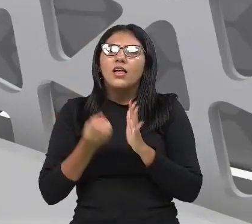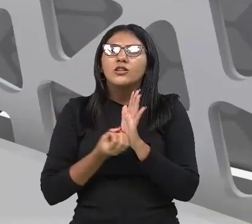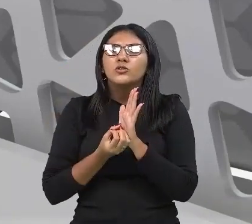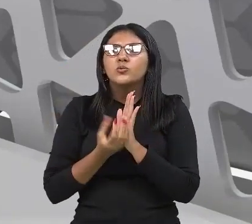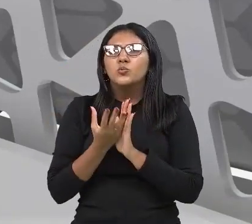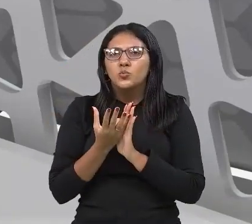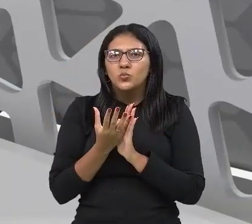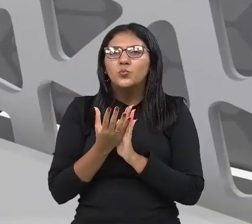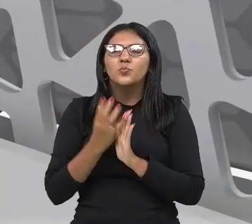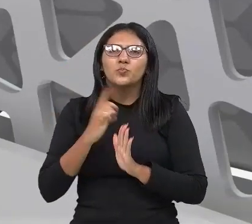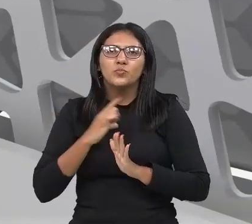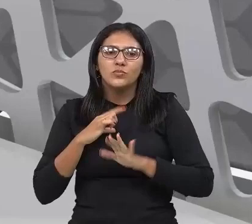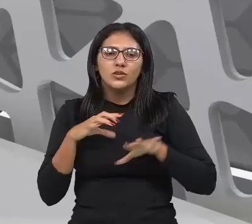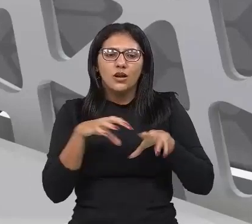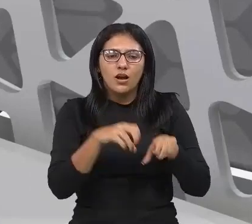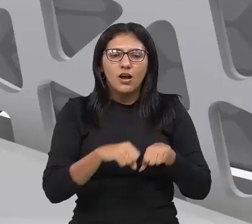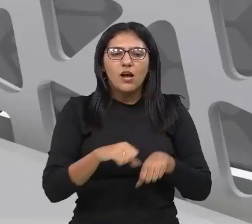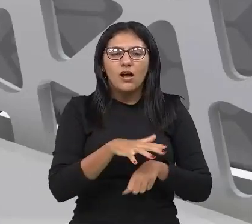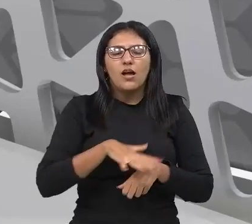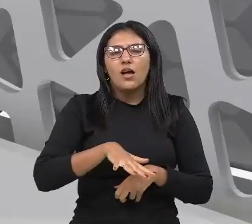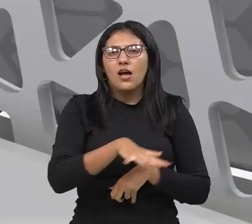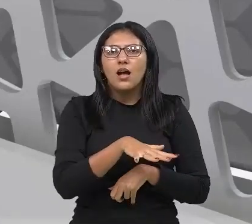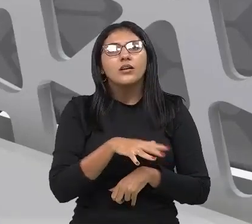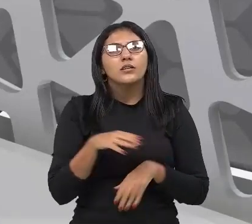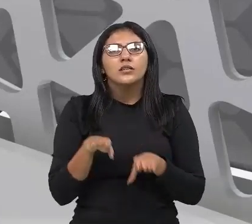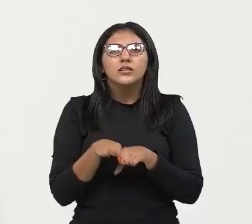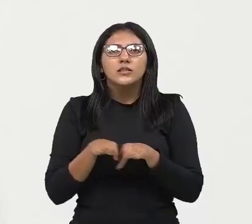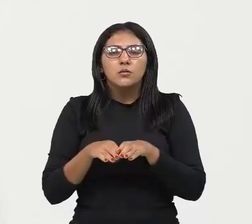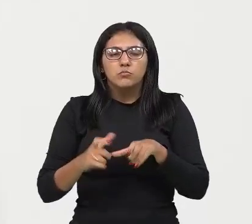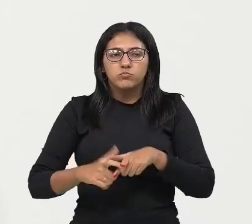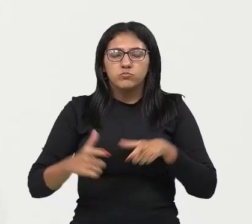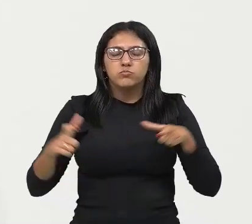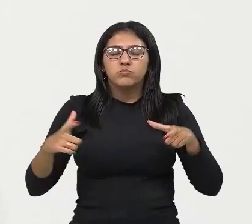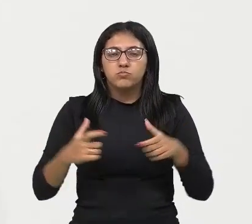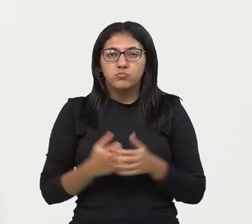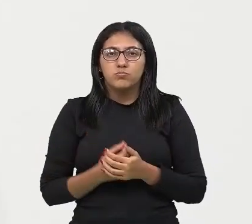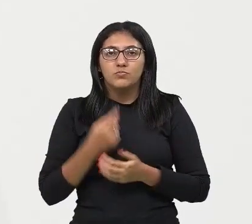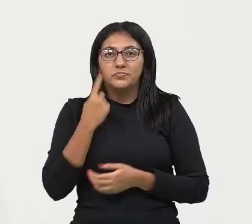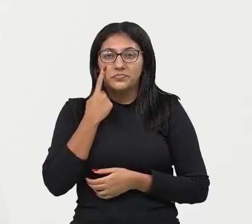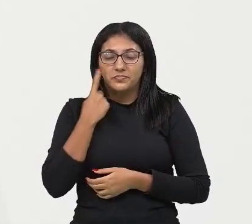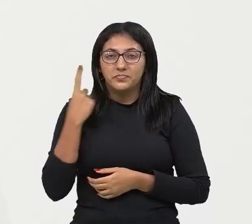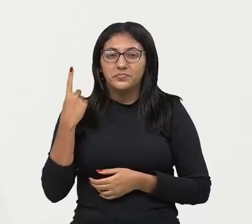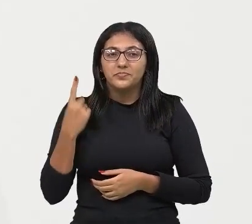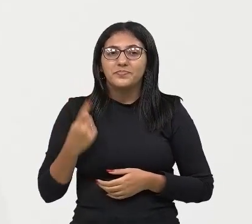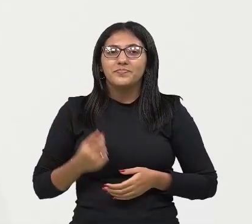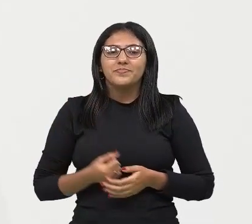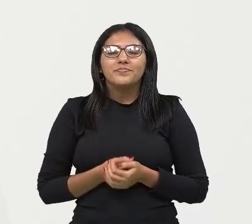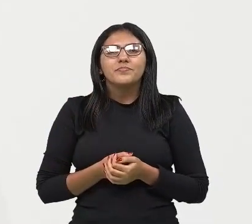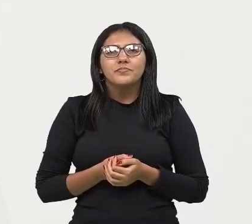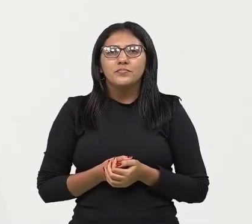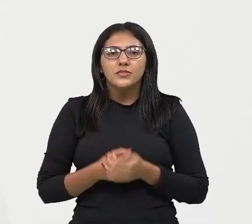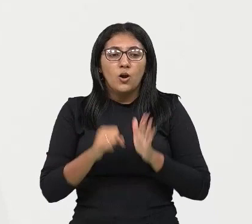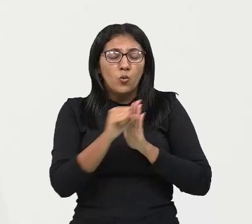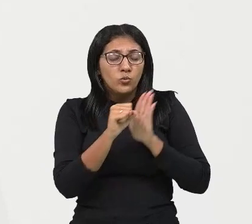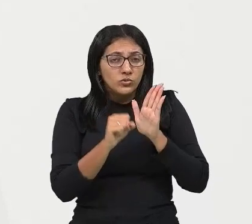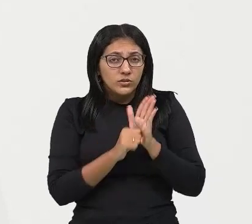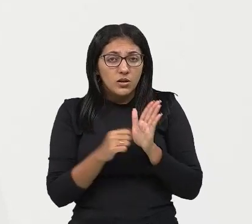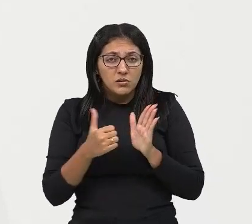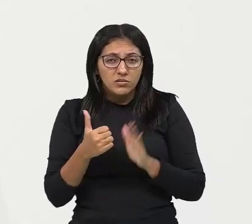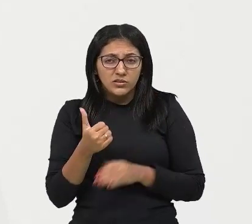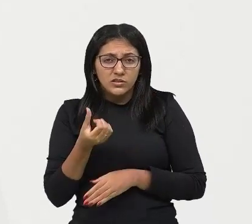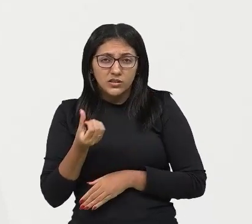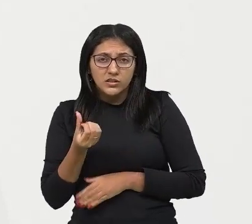para ter a ocupação e a expansão? Olha só, a gente vai verificar que nos séculos 16